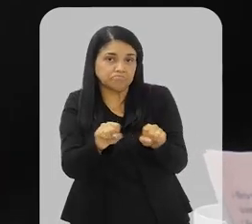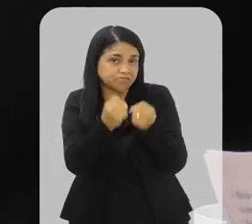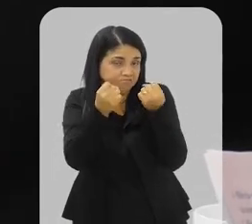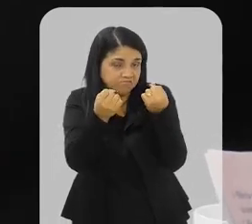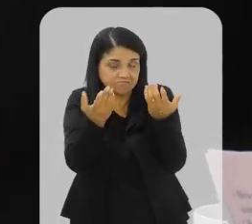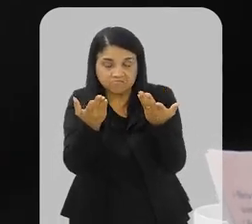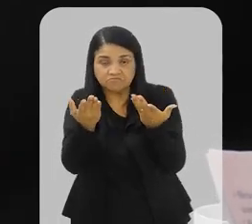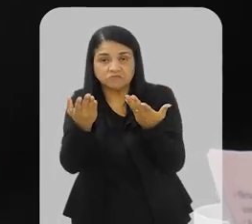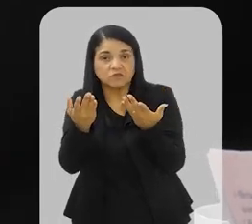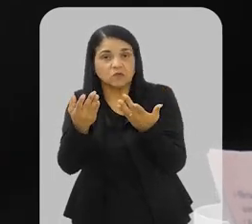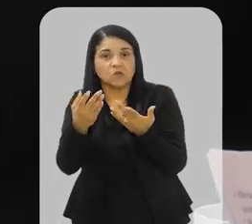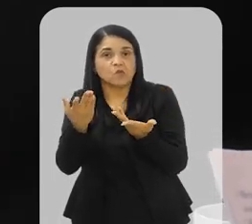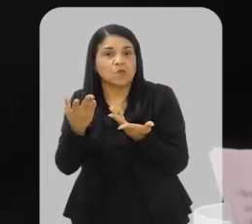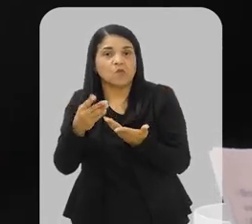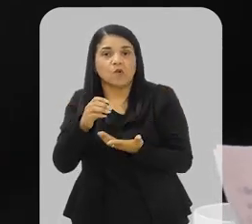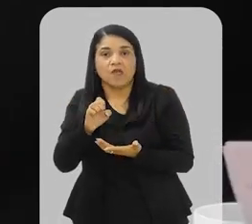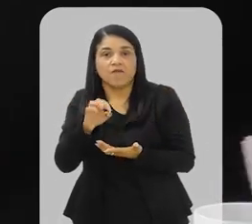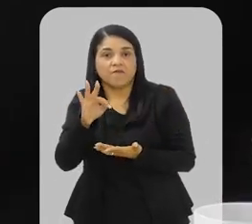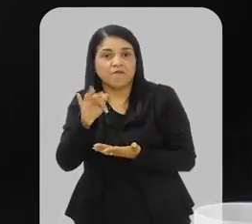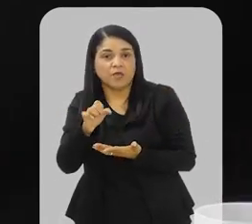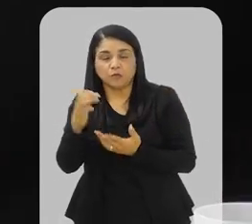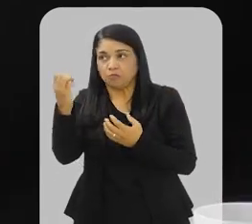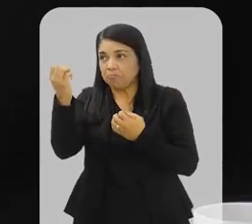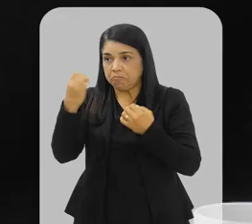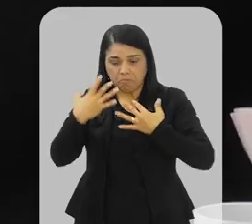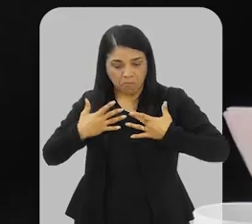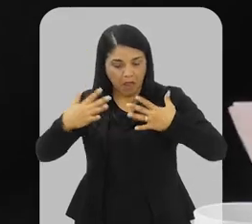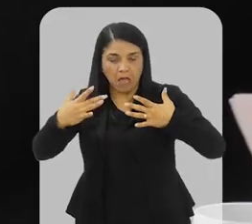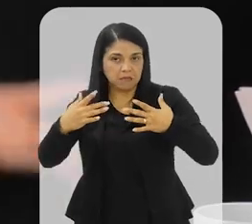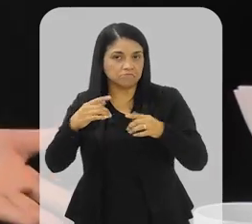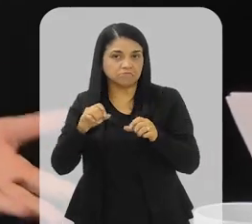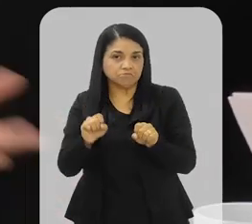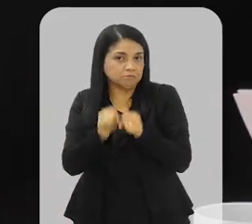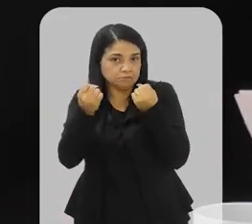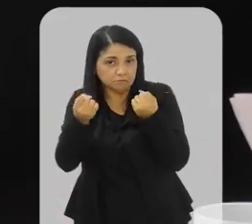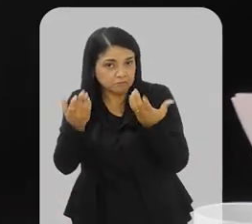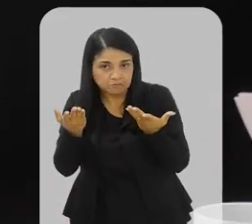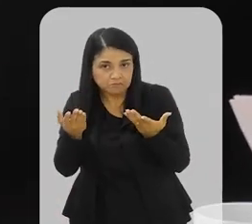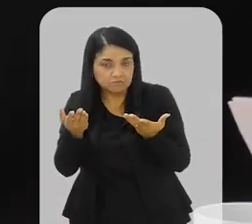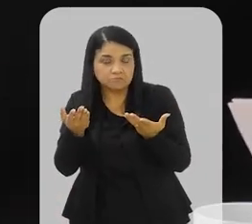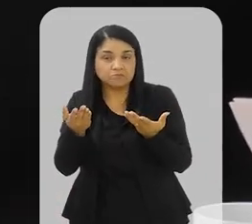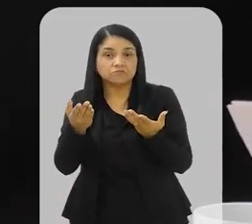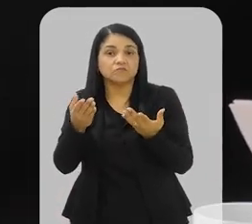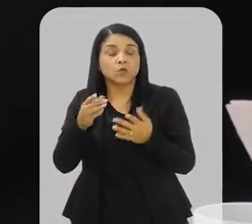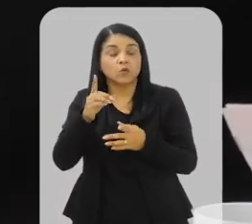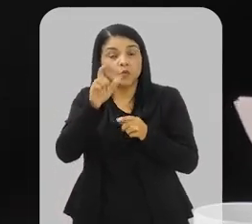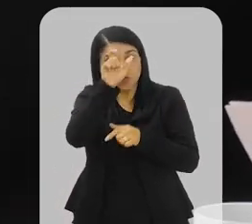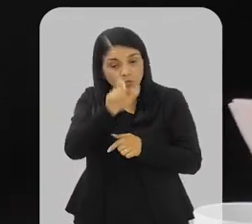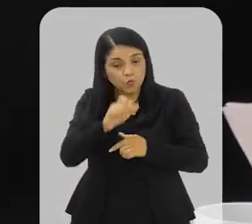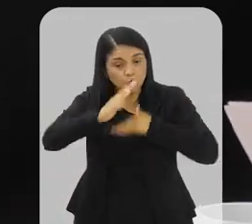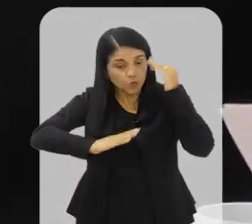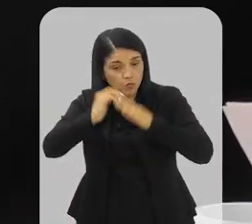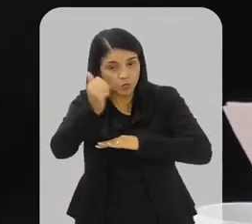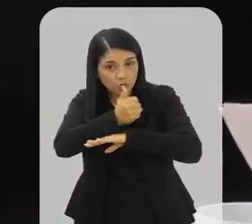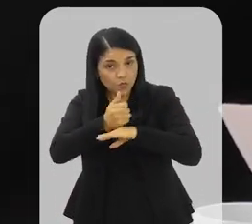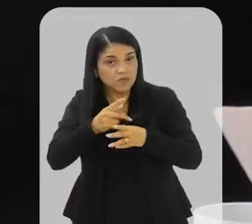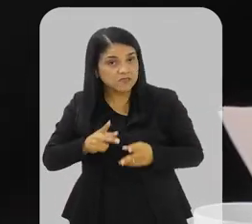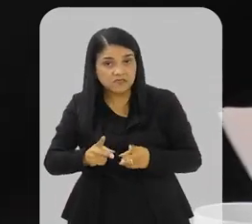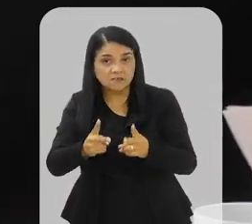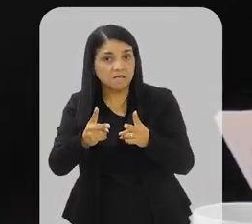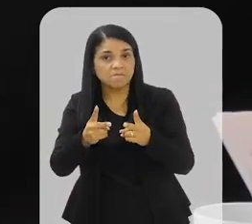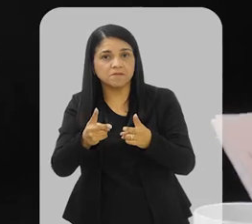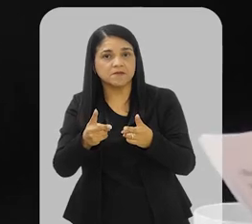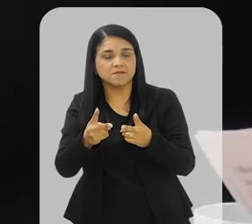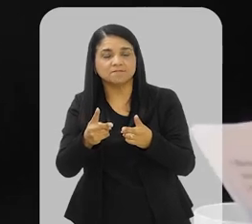ligado a sua trabalho pode ter sido uma estrutura que não deu certo uma coisa que quebrou um efeito que não funcionou o coreógrafo de comissão de frente e agora falando nesse